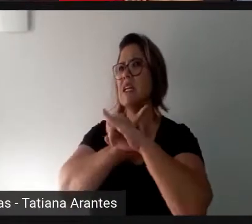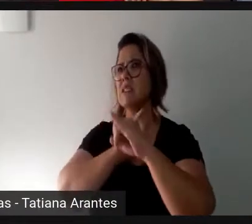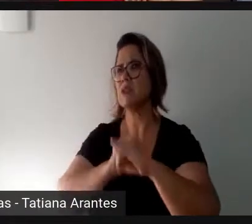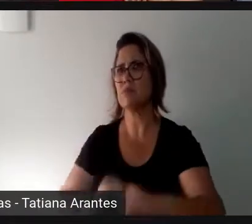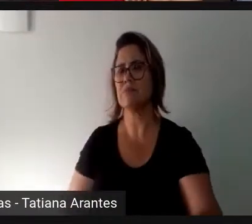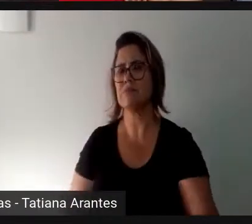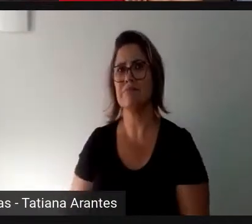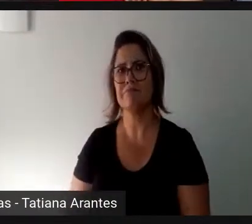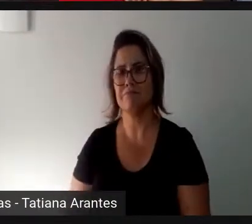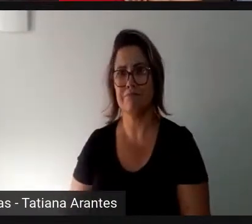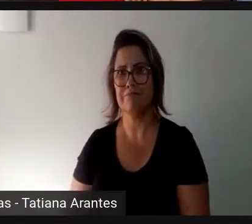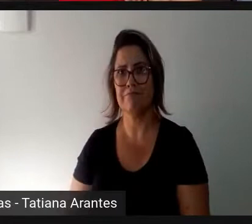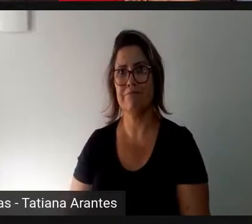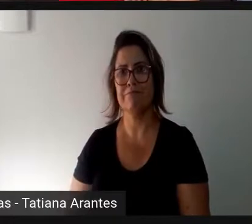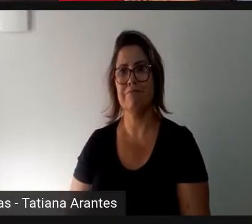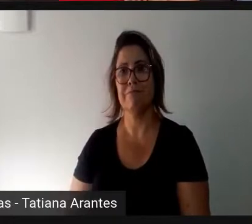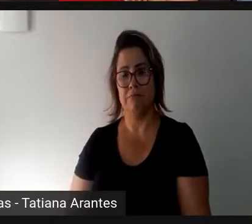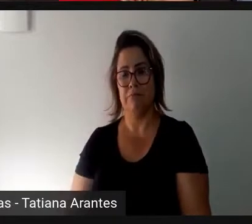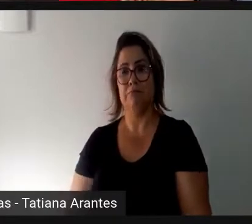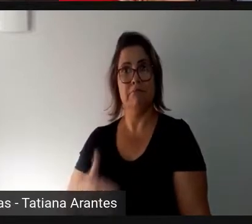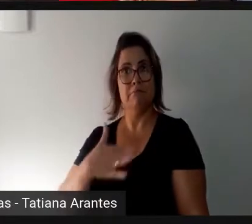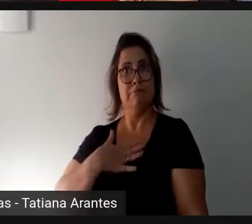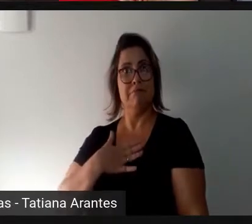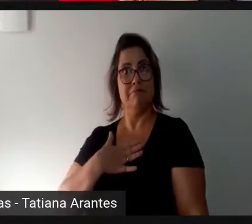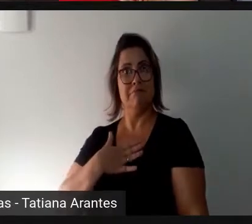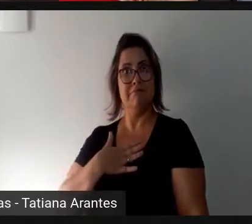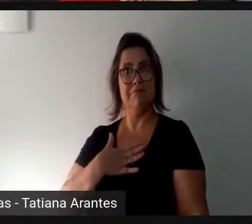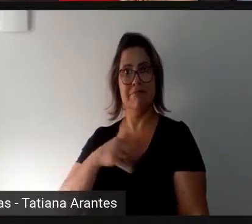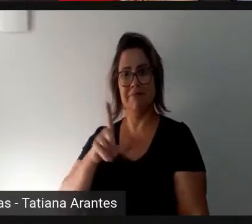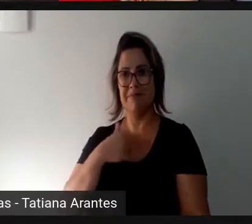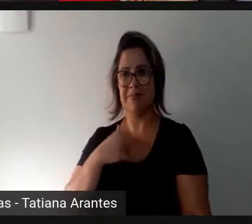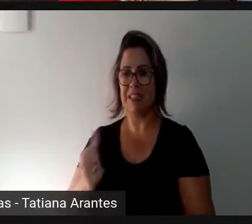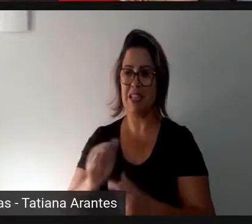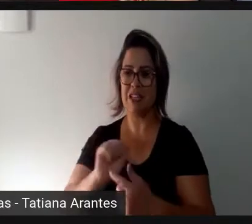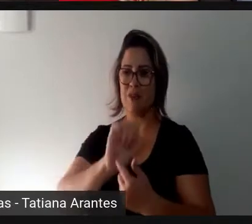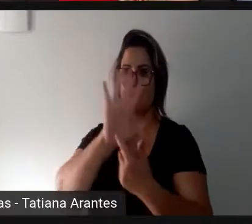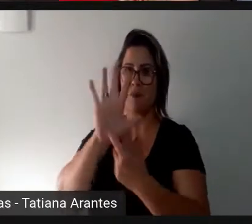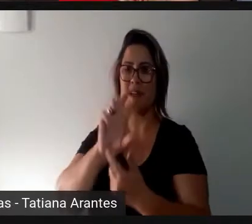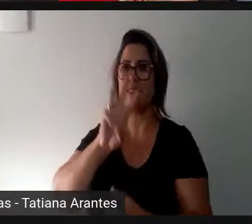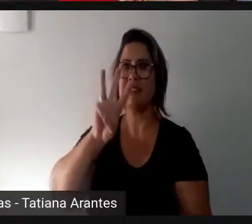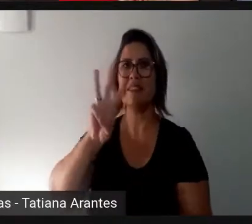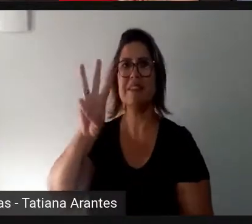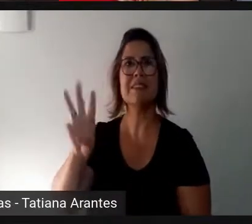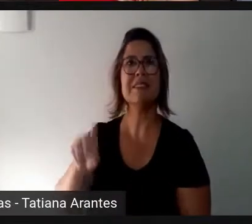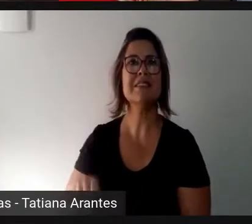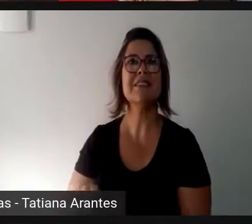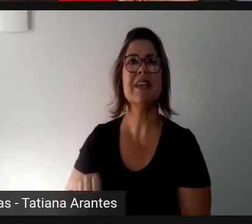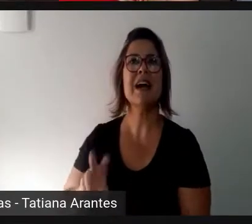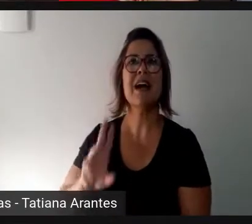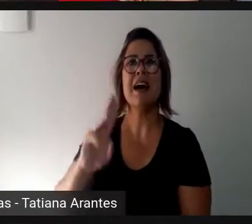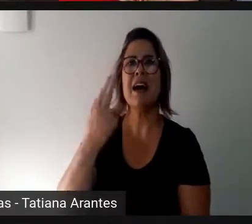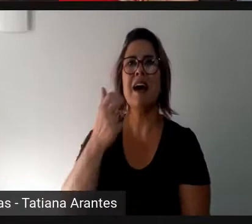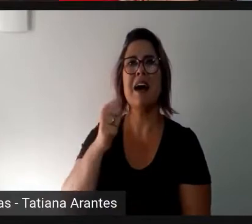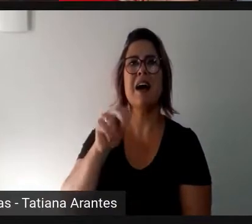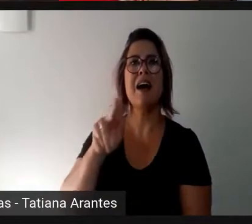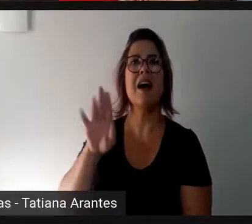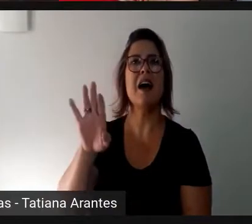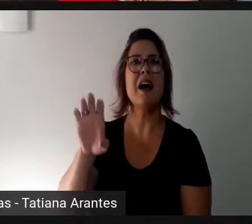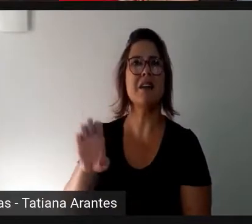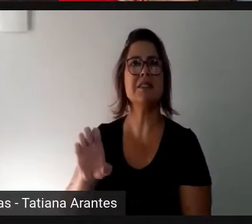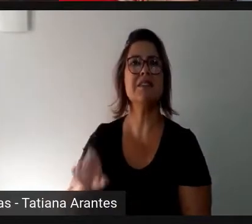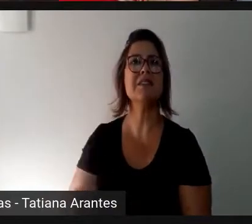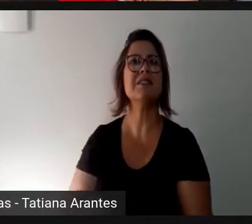estou até com o site aberto, você vai house.gov, né? No site americano, você vai Open